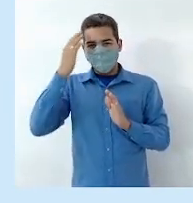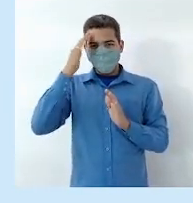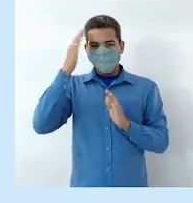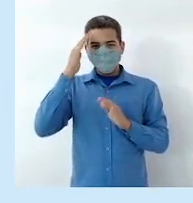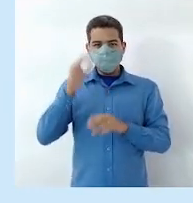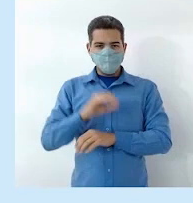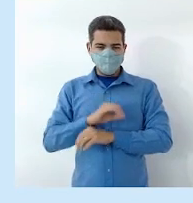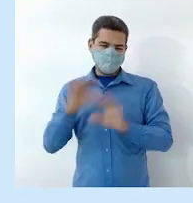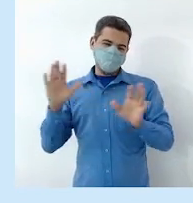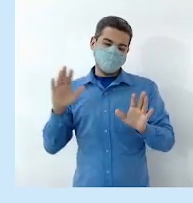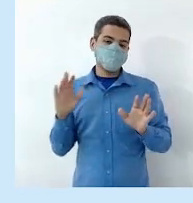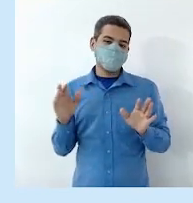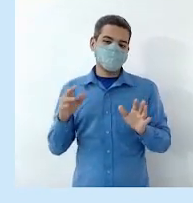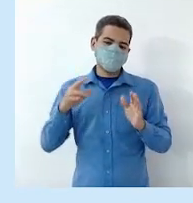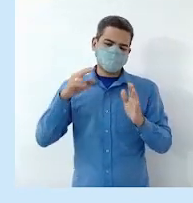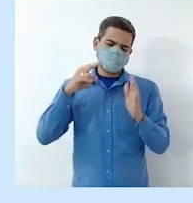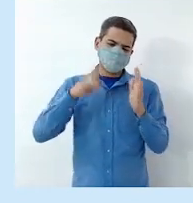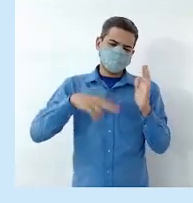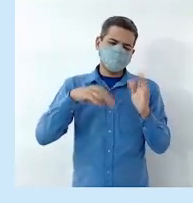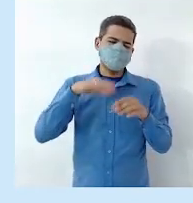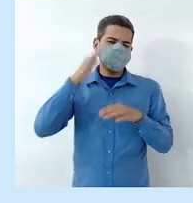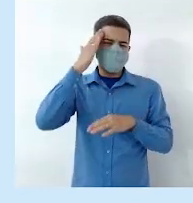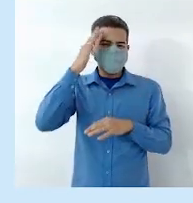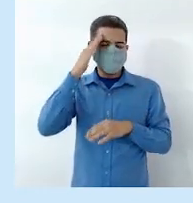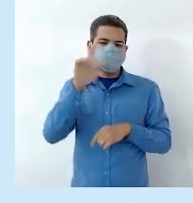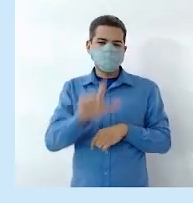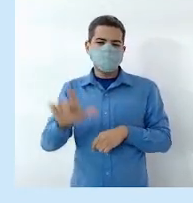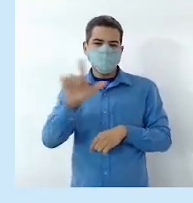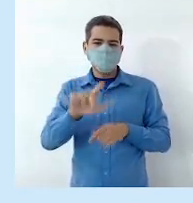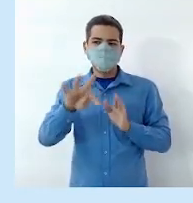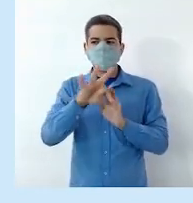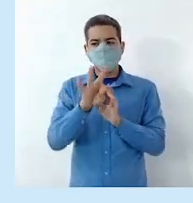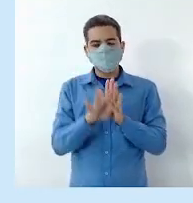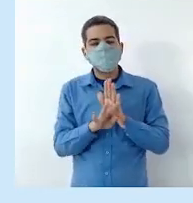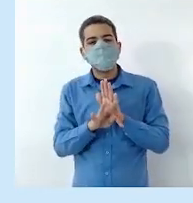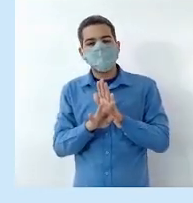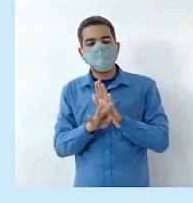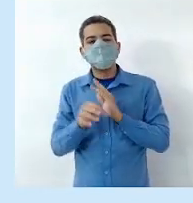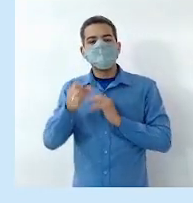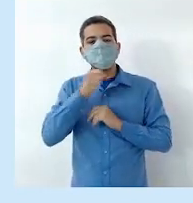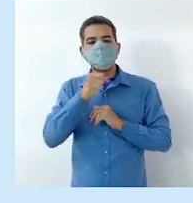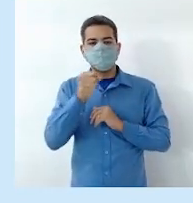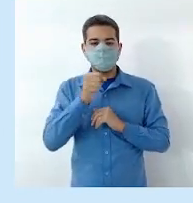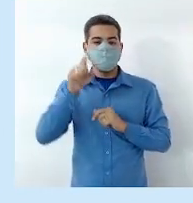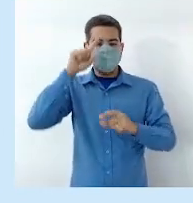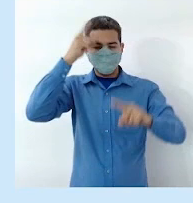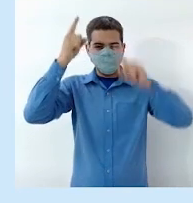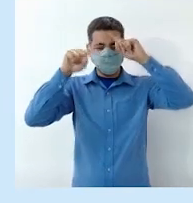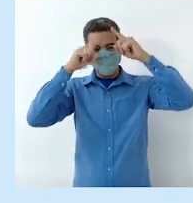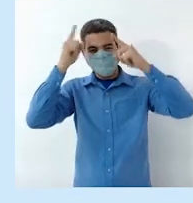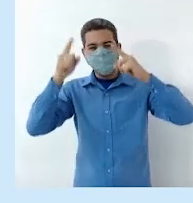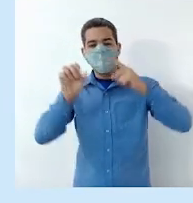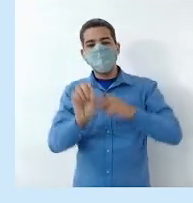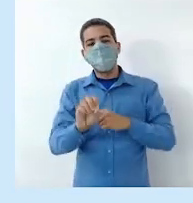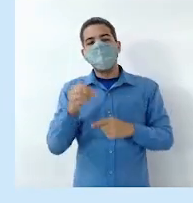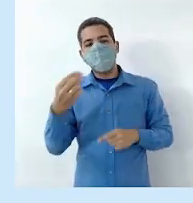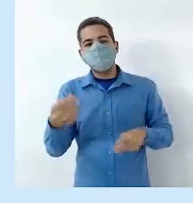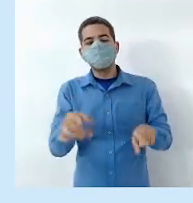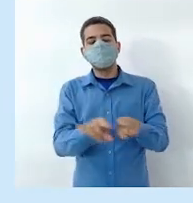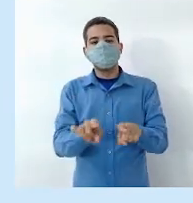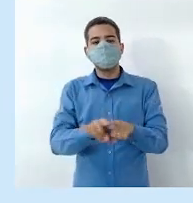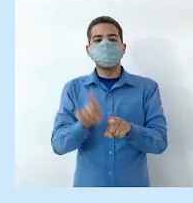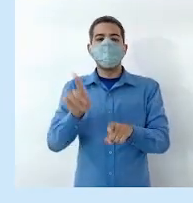compreensão realmente literária, de texto literário, uma narração ficcional, mas também pode ser utilizado